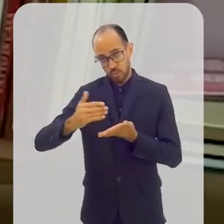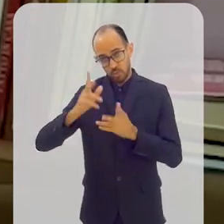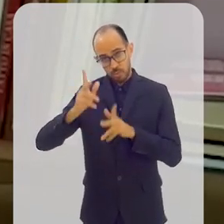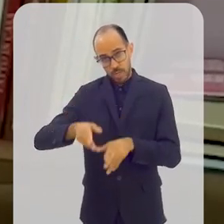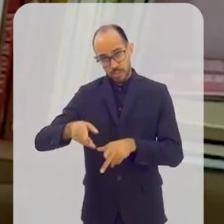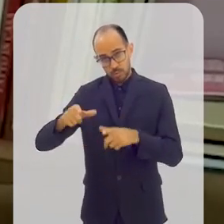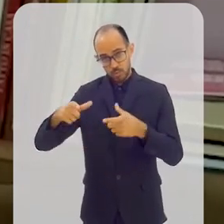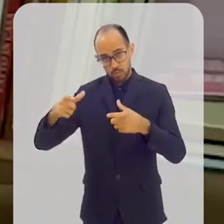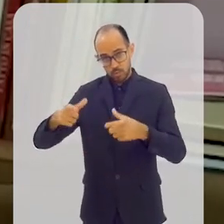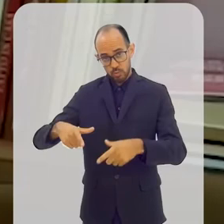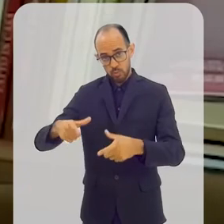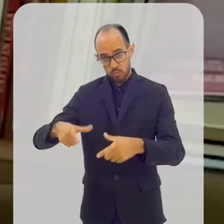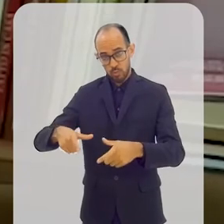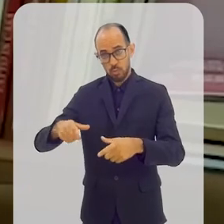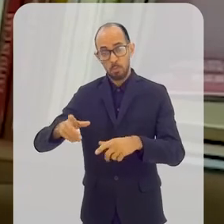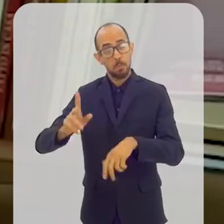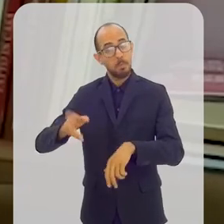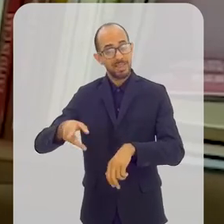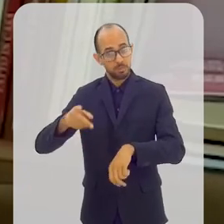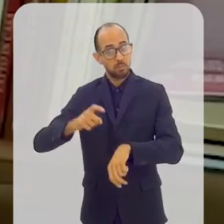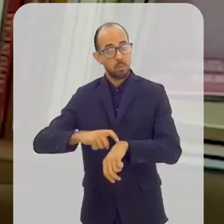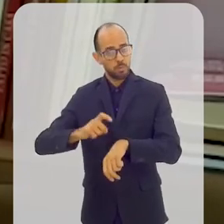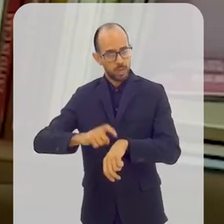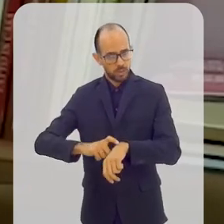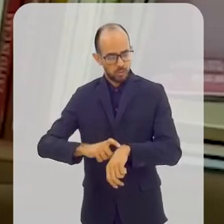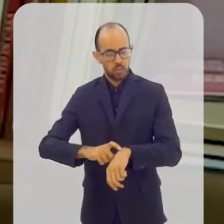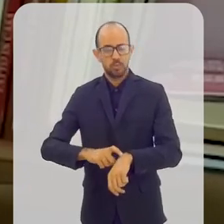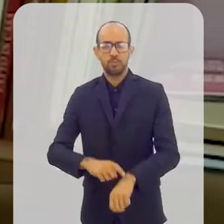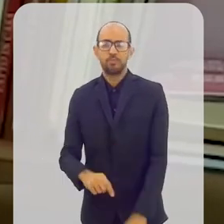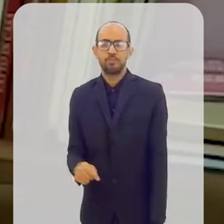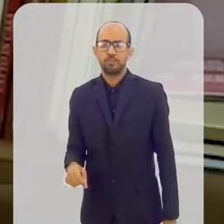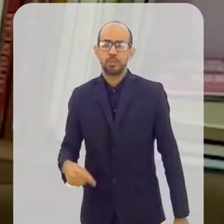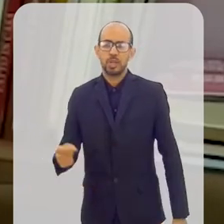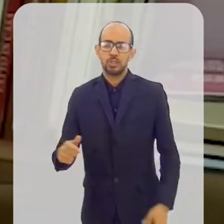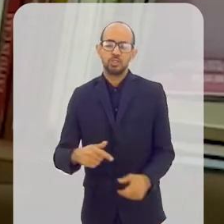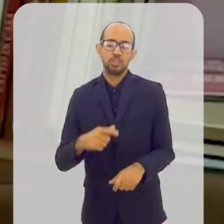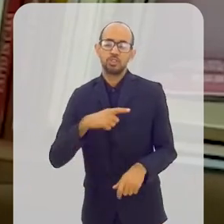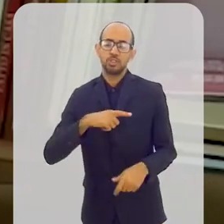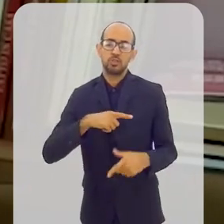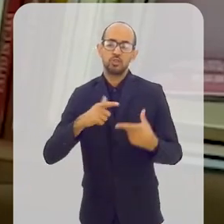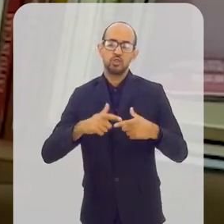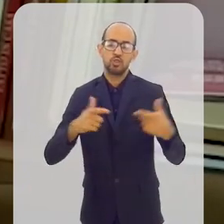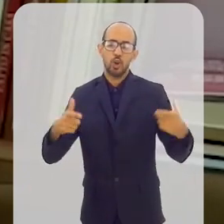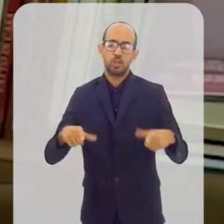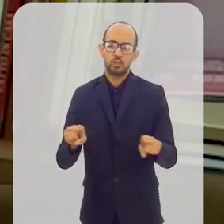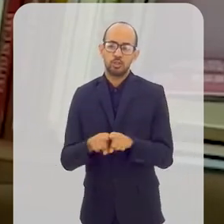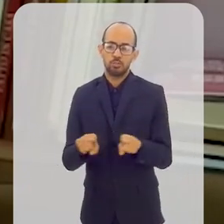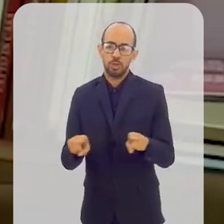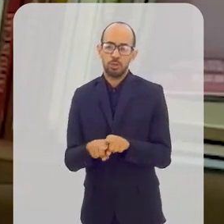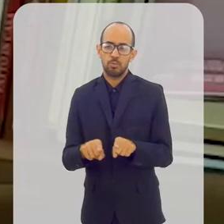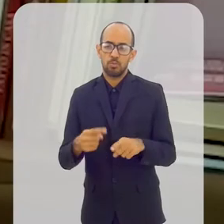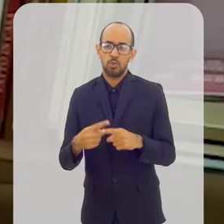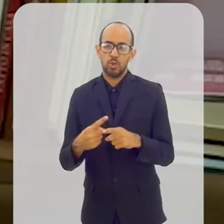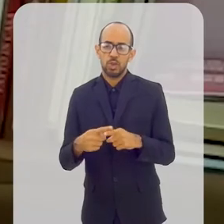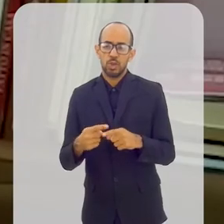no mesmo momento. Acho que nós tivemos muita sorte, porque os primeiros